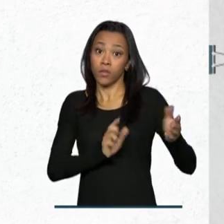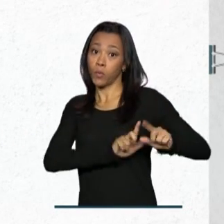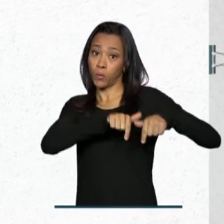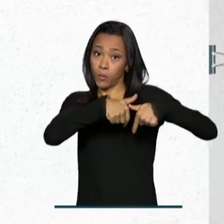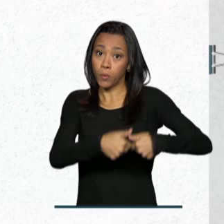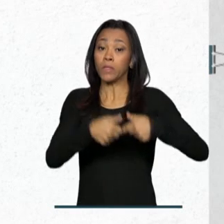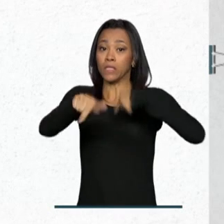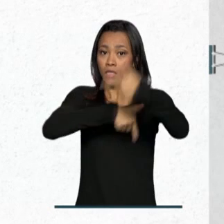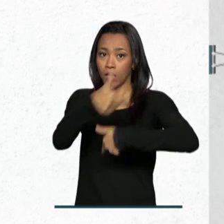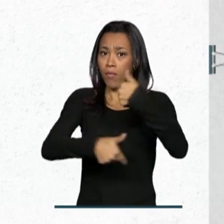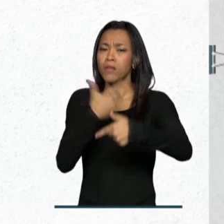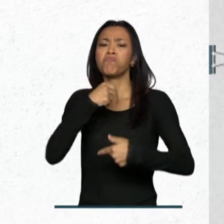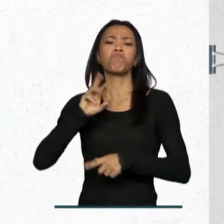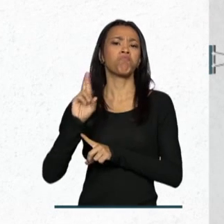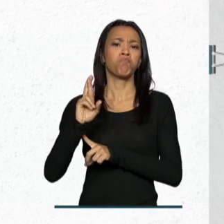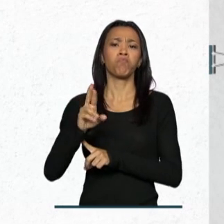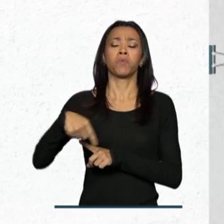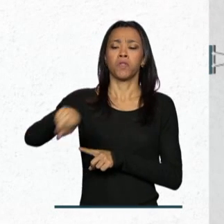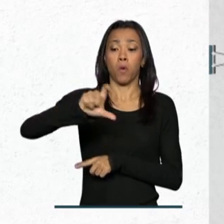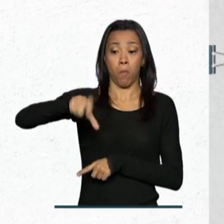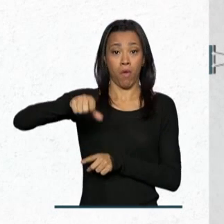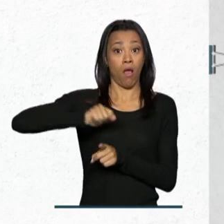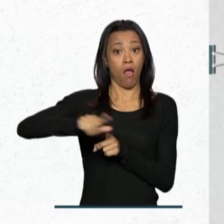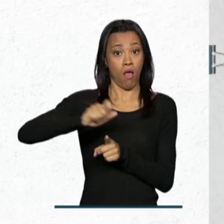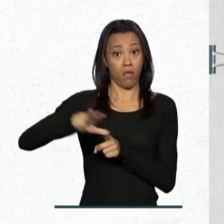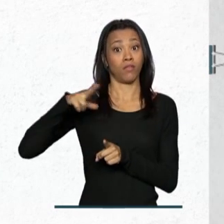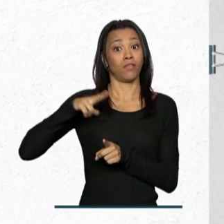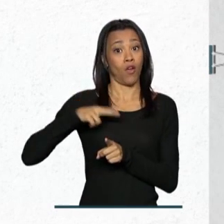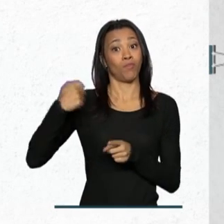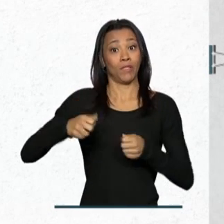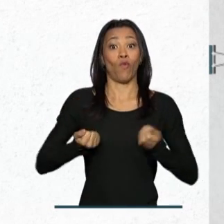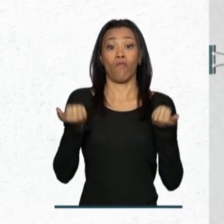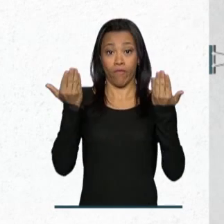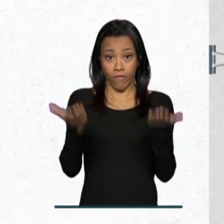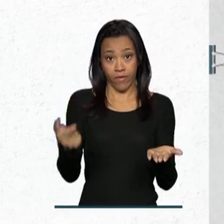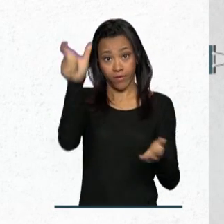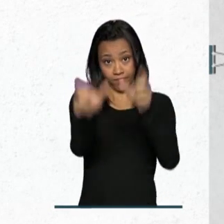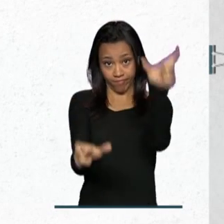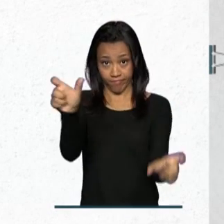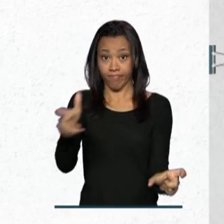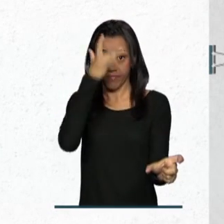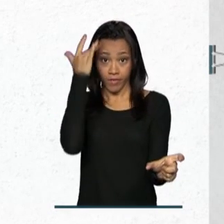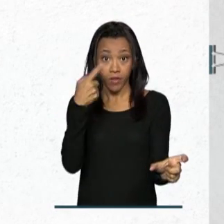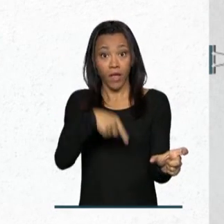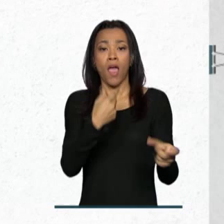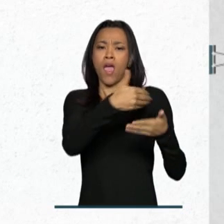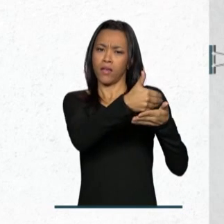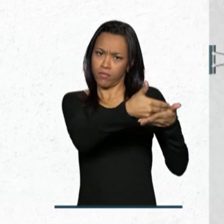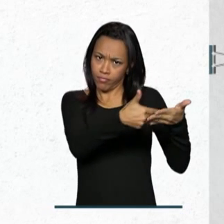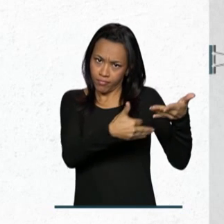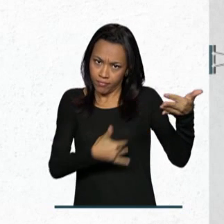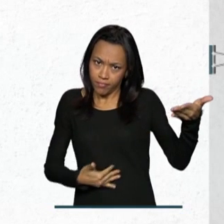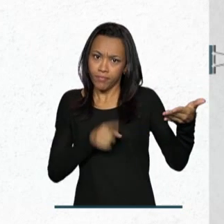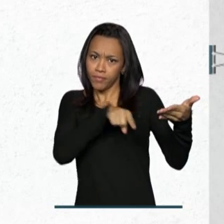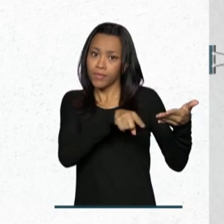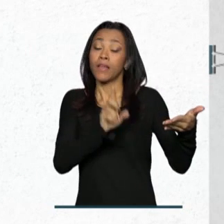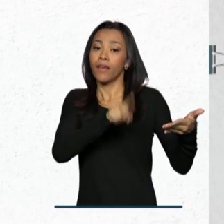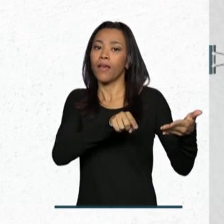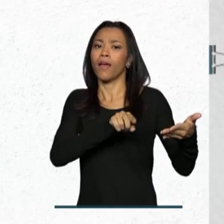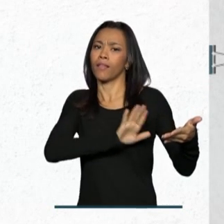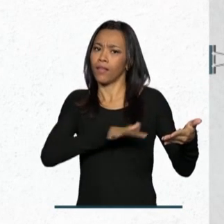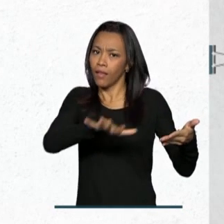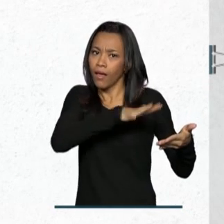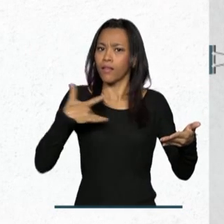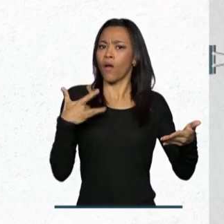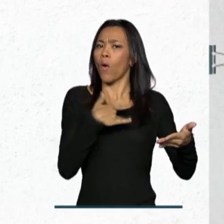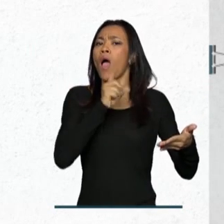mínima obrigatória que os planos de saúde devem oferecer aos seus beneficiários. A revisão do rol de procedimentos e eventos em saúde